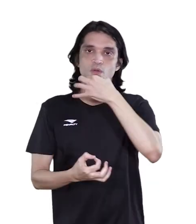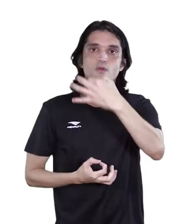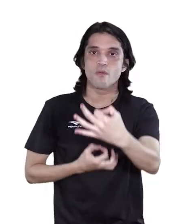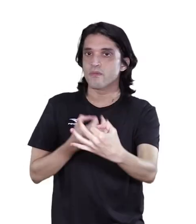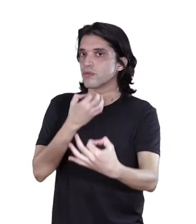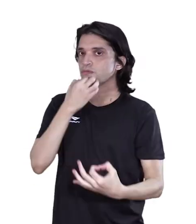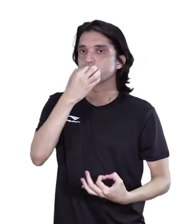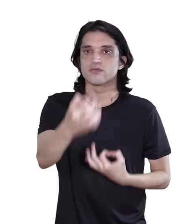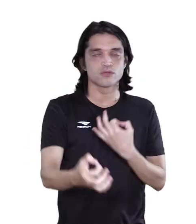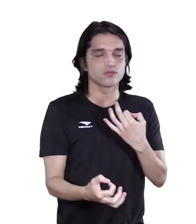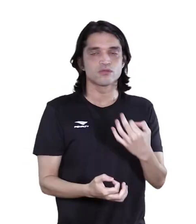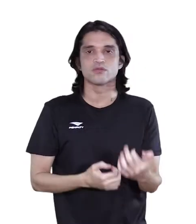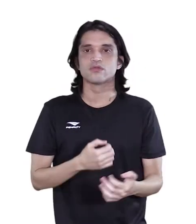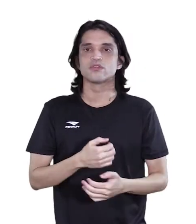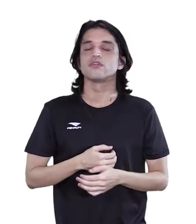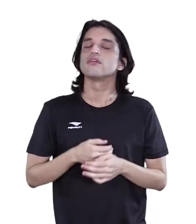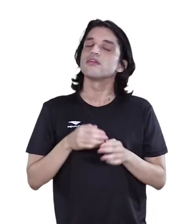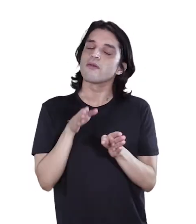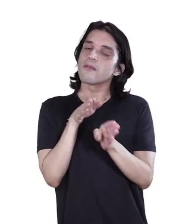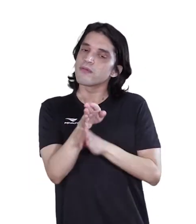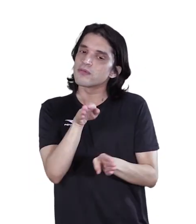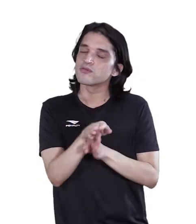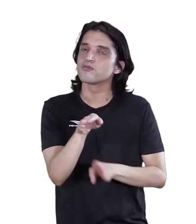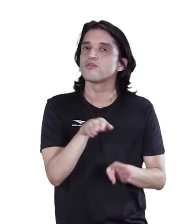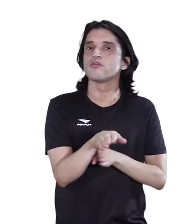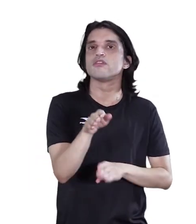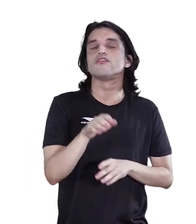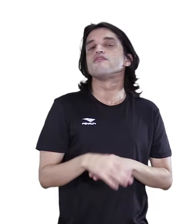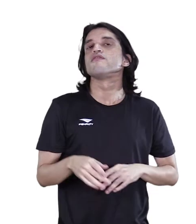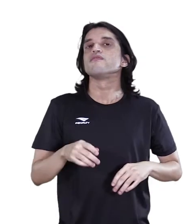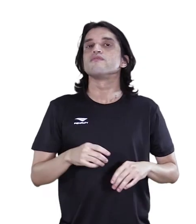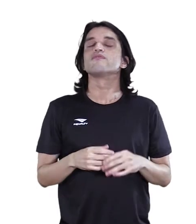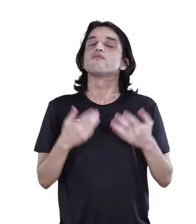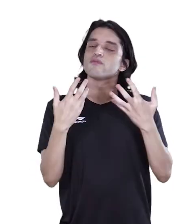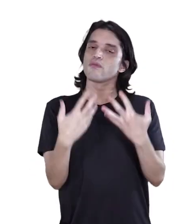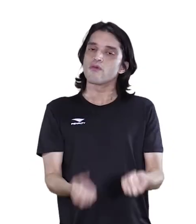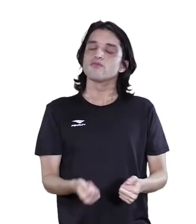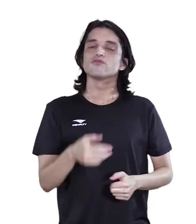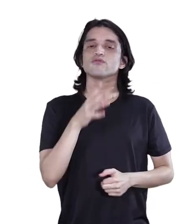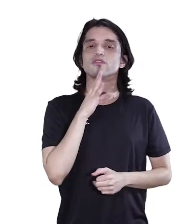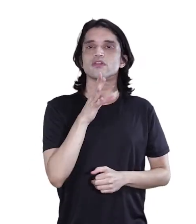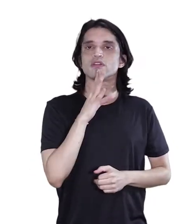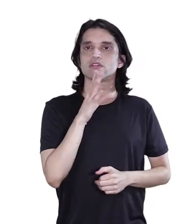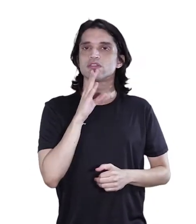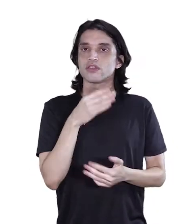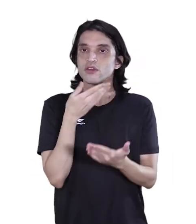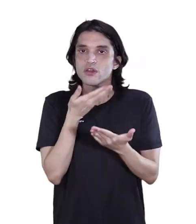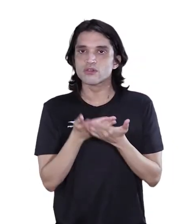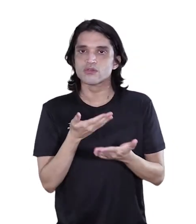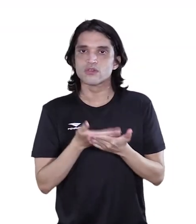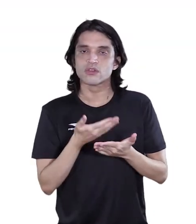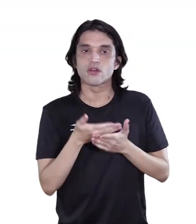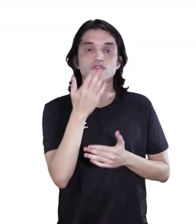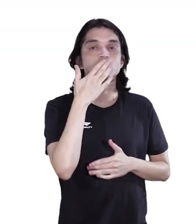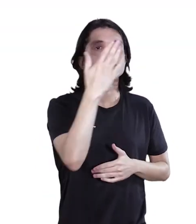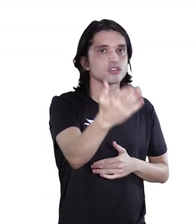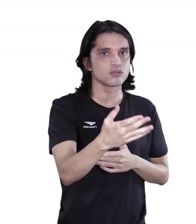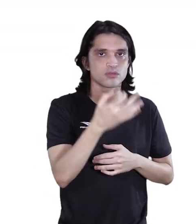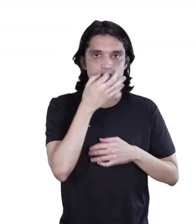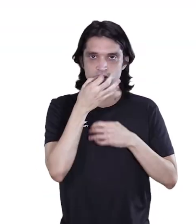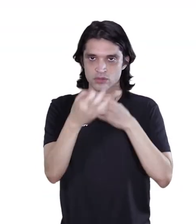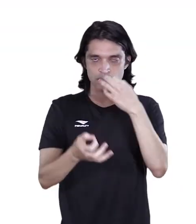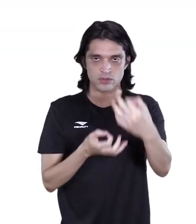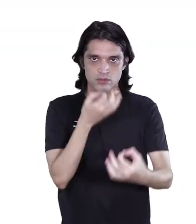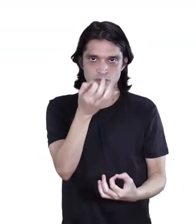público. Vamos conhecer então os tipos de argumentos que dão sustentação a uma tese. Um